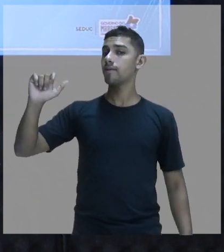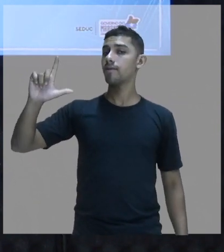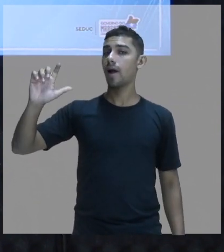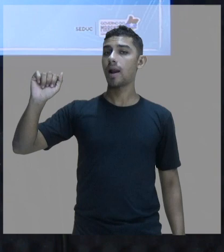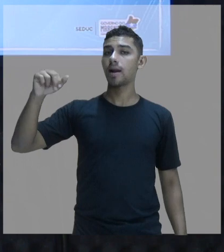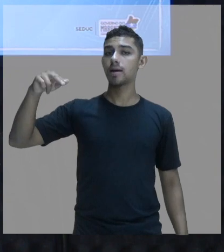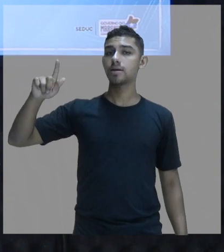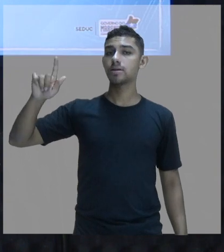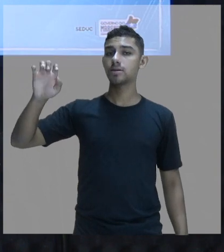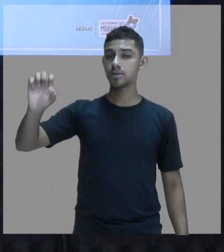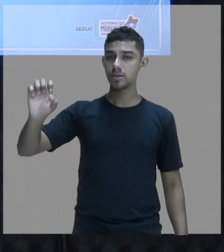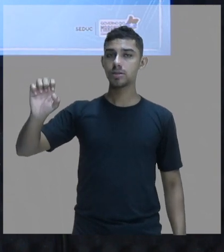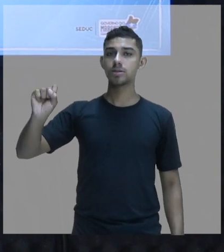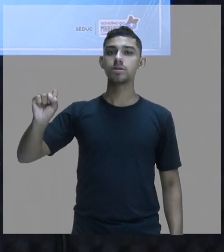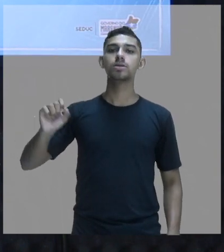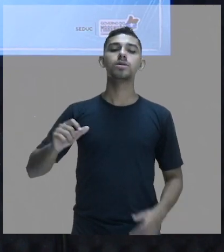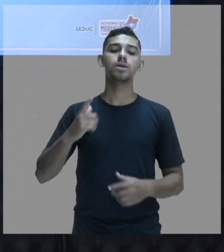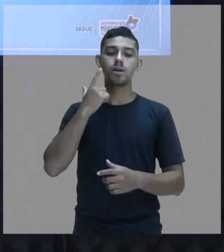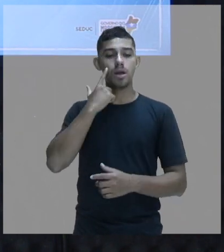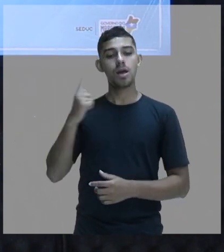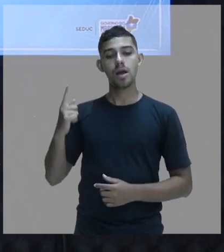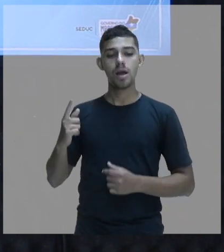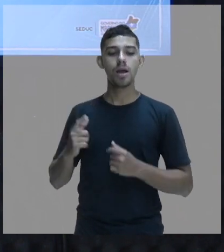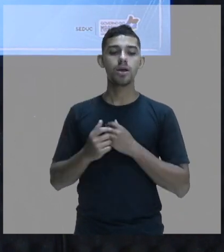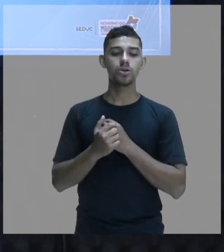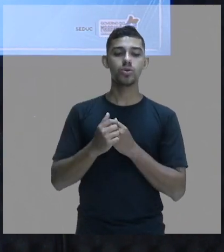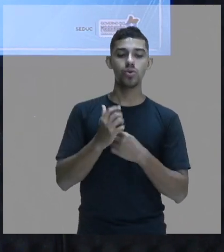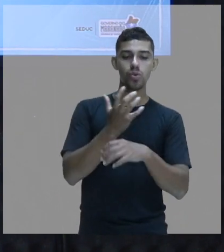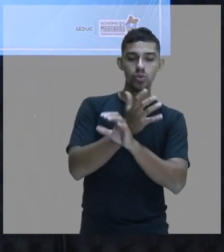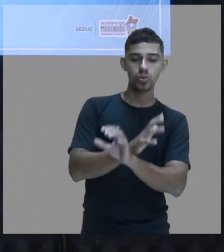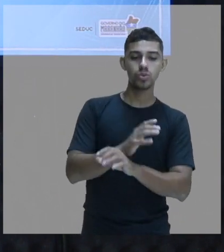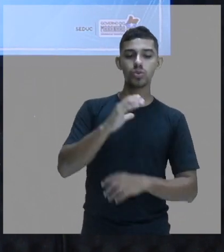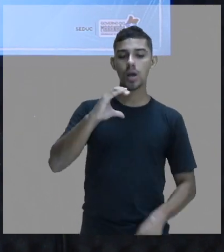aqui, ó, os ossos do carpo aqui na situação.